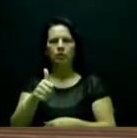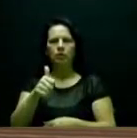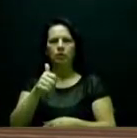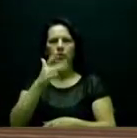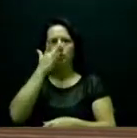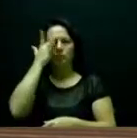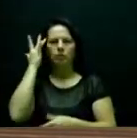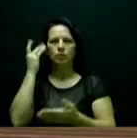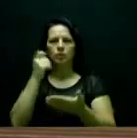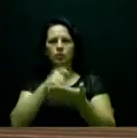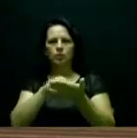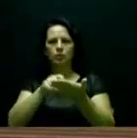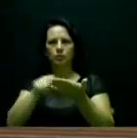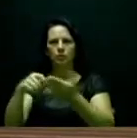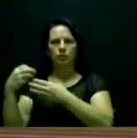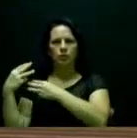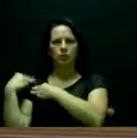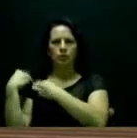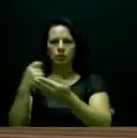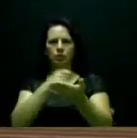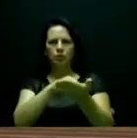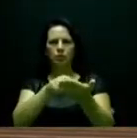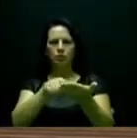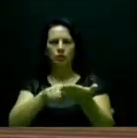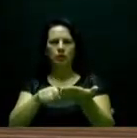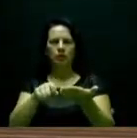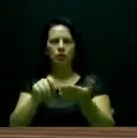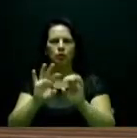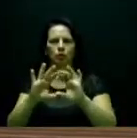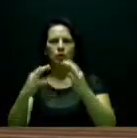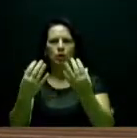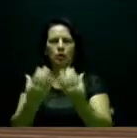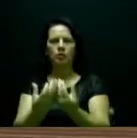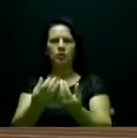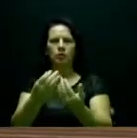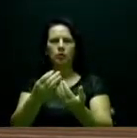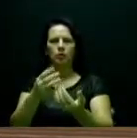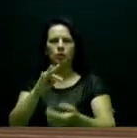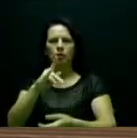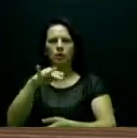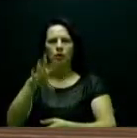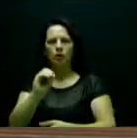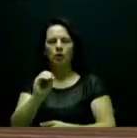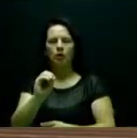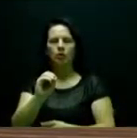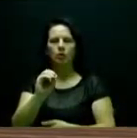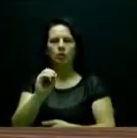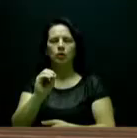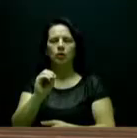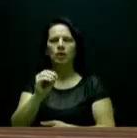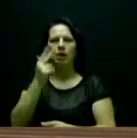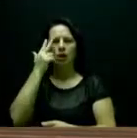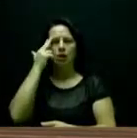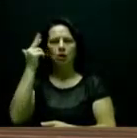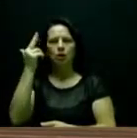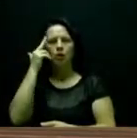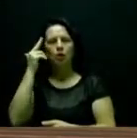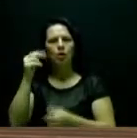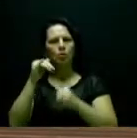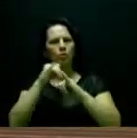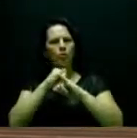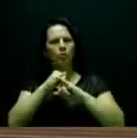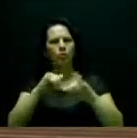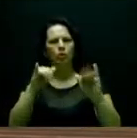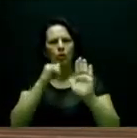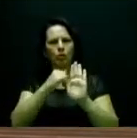jurídica desta Casa. Assim, nos aspectos cuja análise cabe a estas comissões, o técnico jurídico e legal, financeiro e orçamentário,